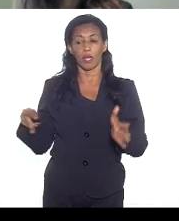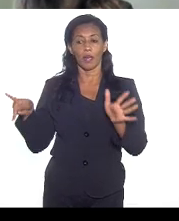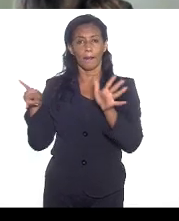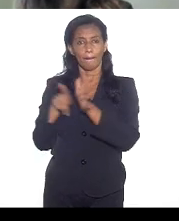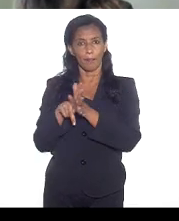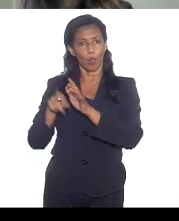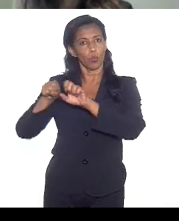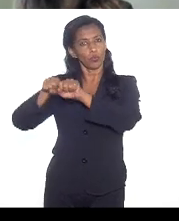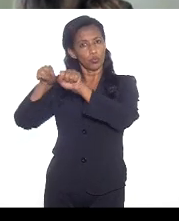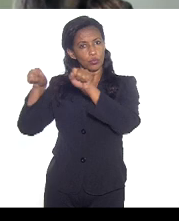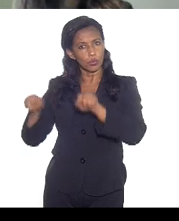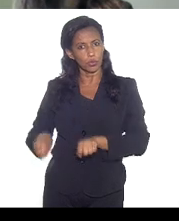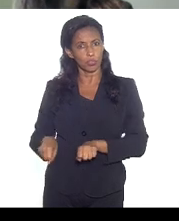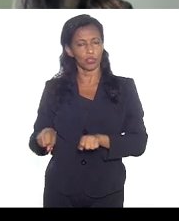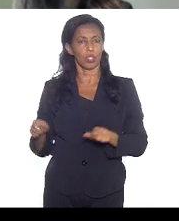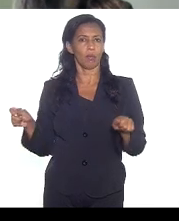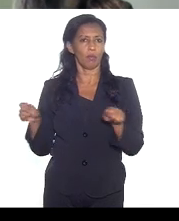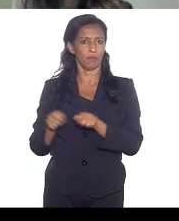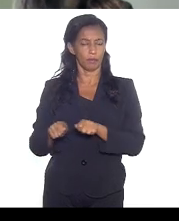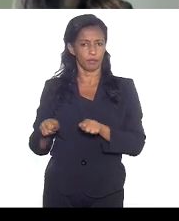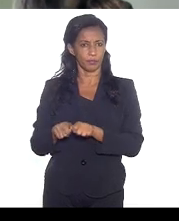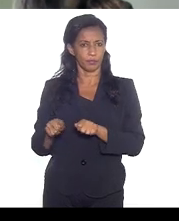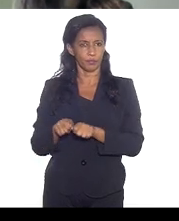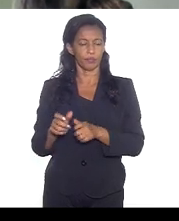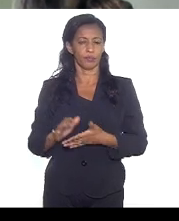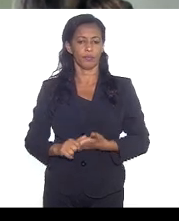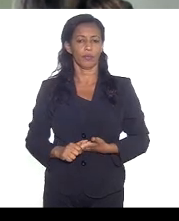um sistema para fazer isso.